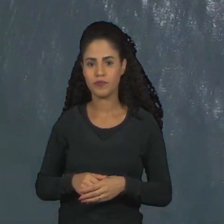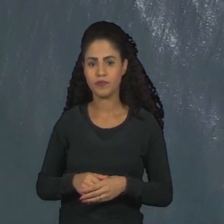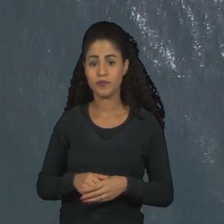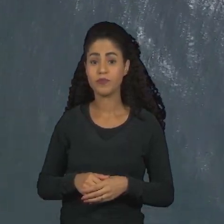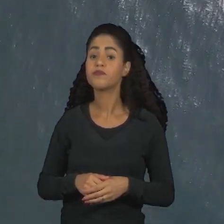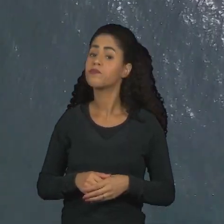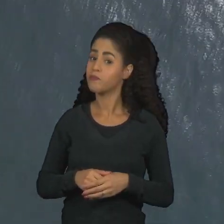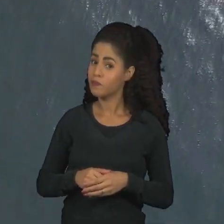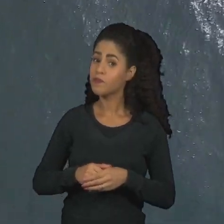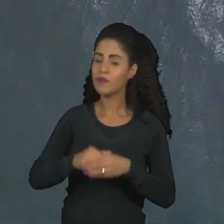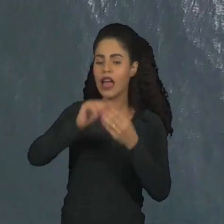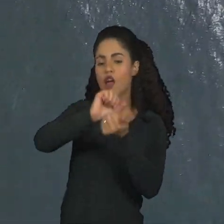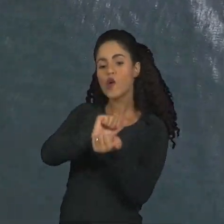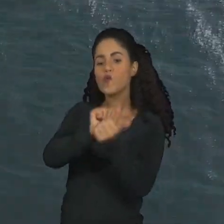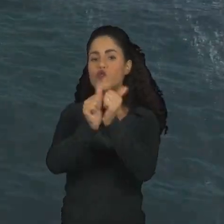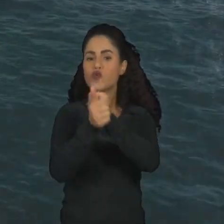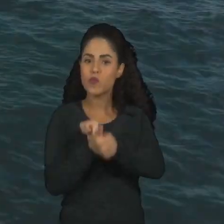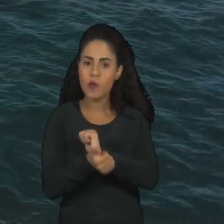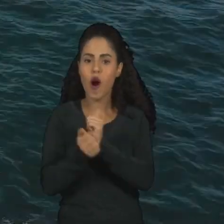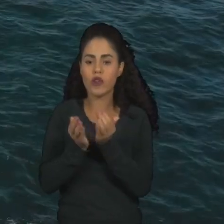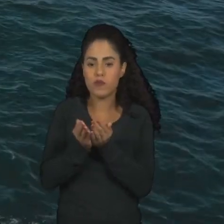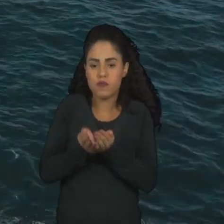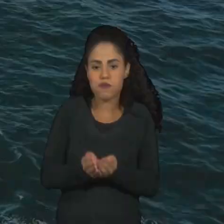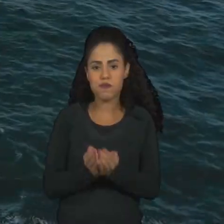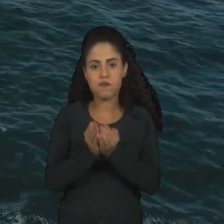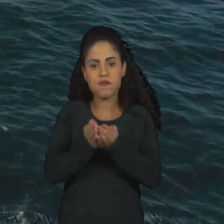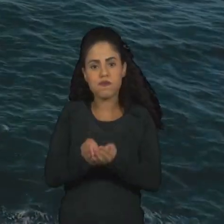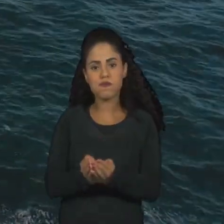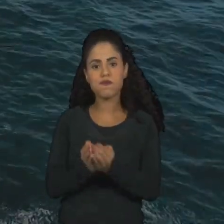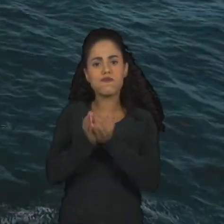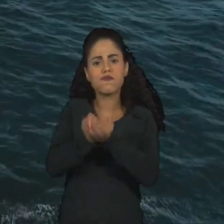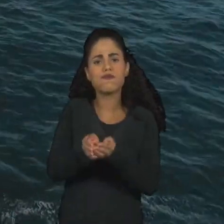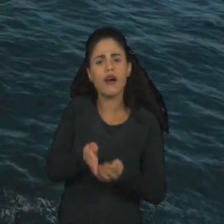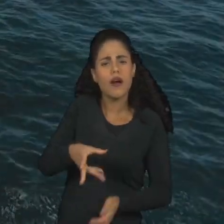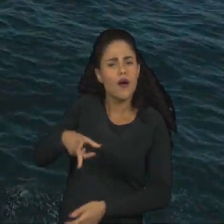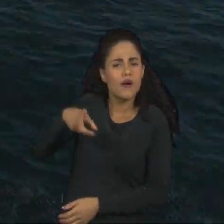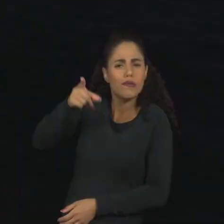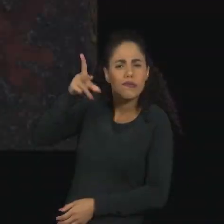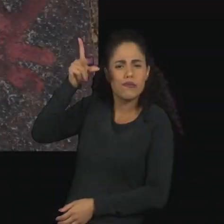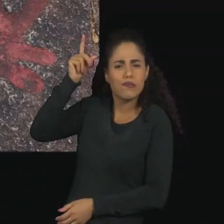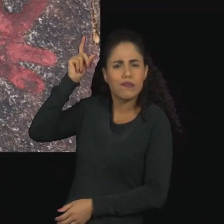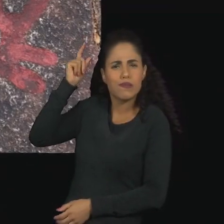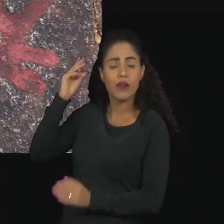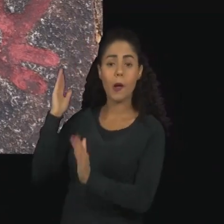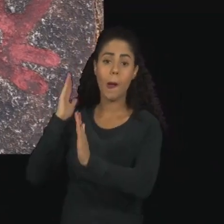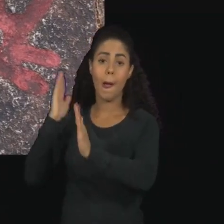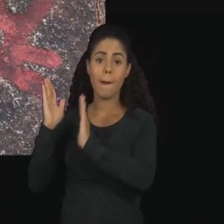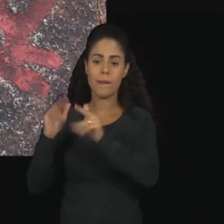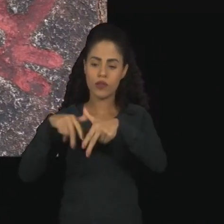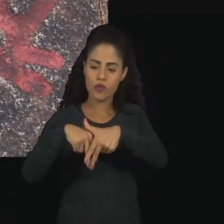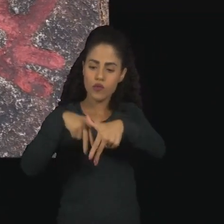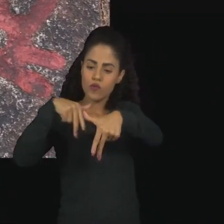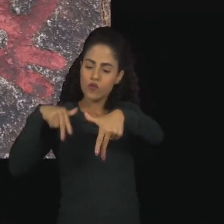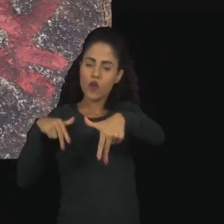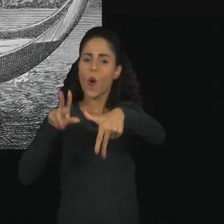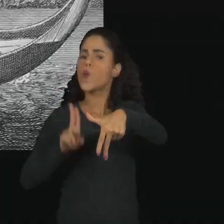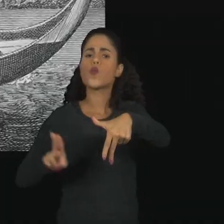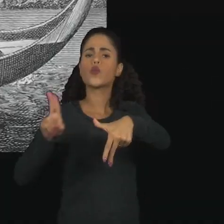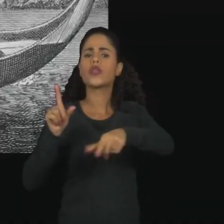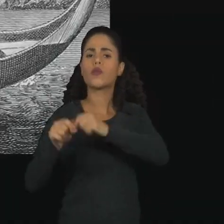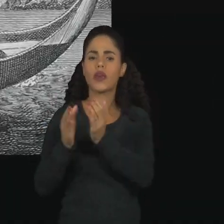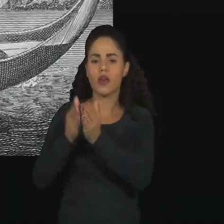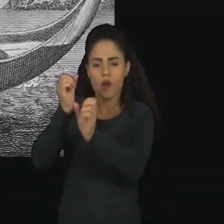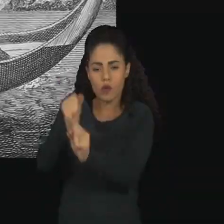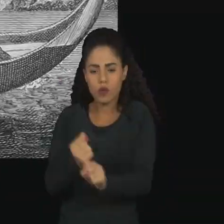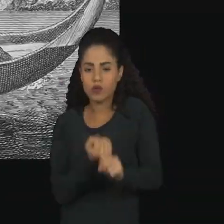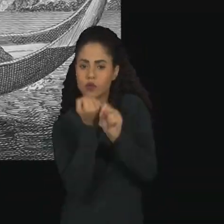A prática dos esportes náuticos tem suas origens na pré-história, época em que nossos antepassados utilizavam